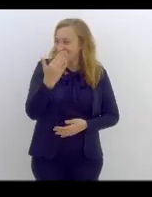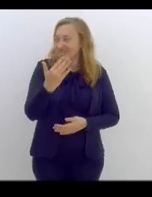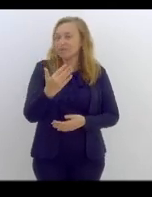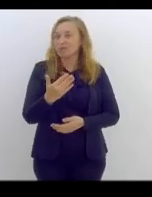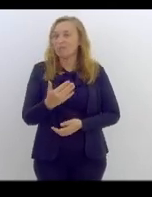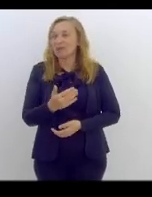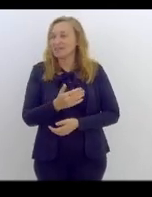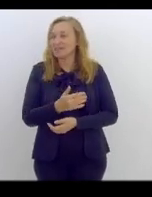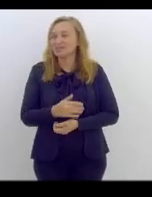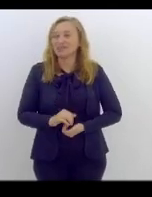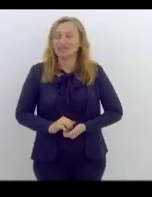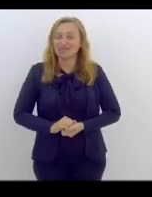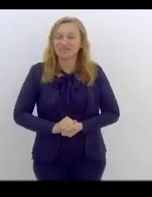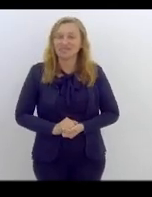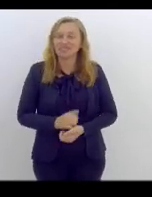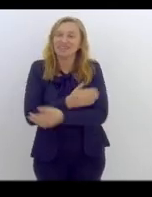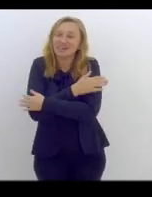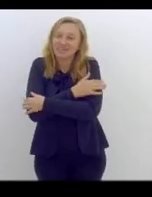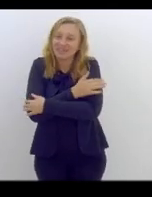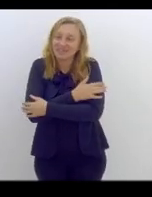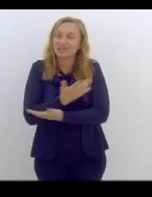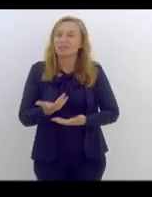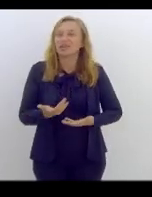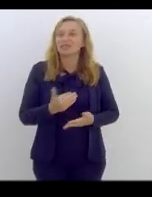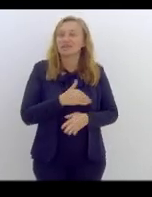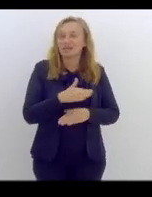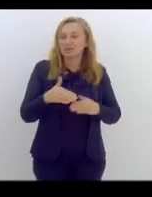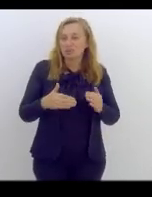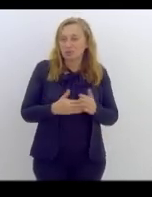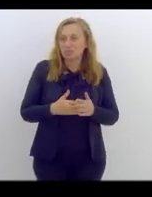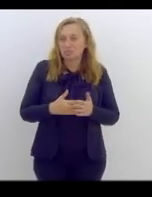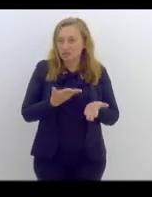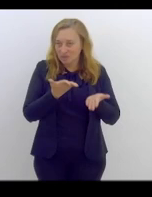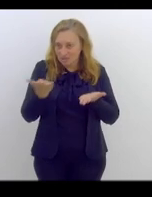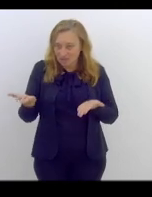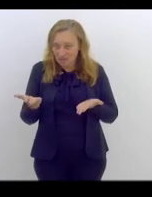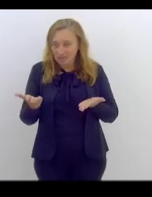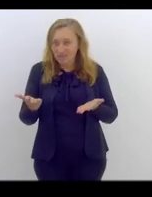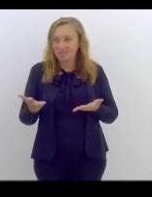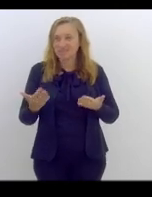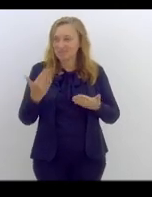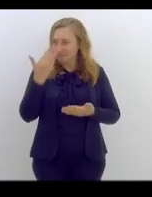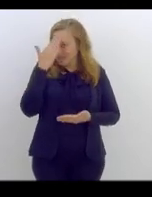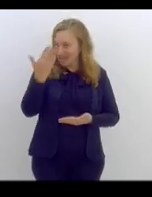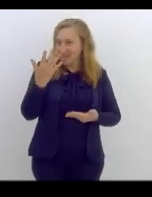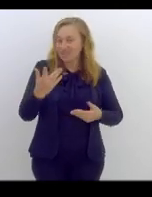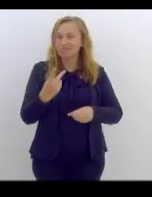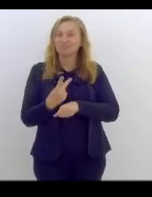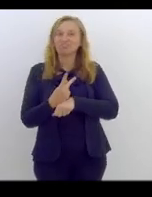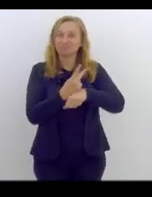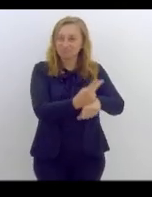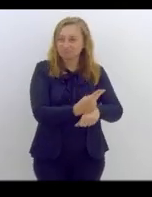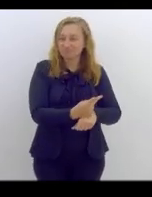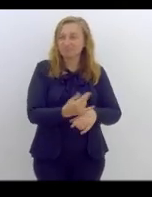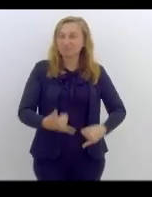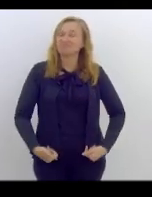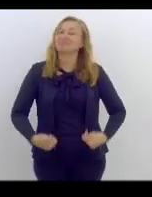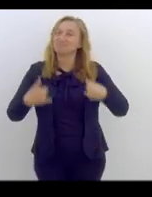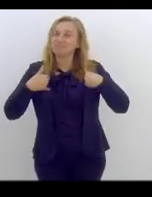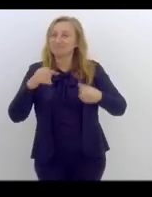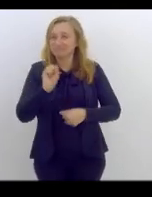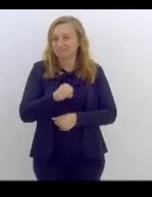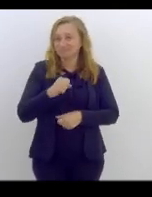imensamente, em nome dos meus irmãos, em nome da família, essa menção honrosa. A gente fica orgulhoso pra caramba